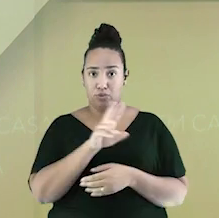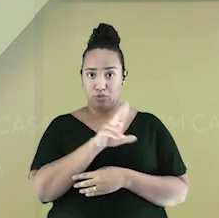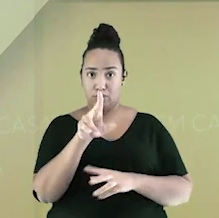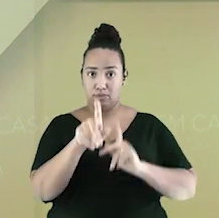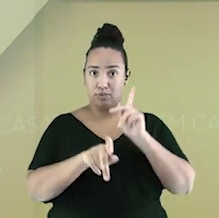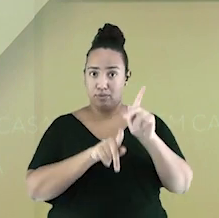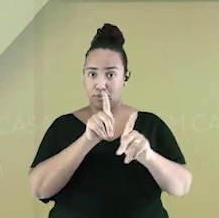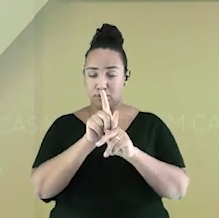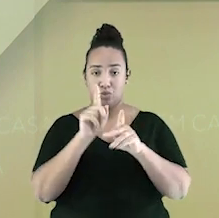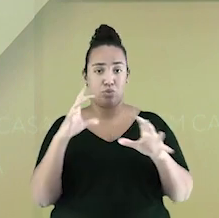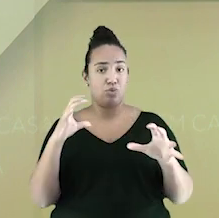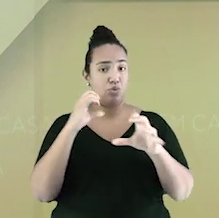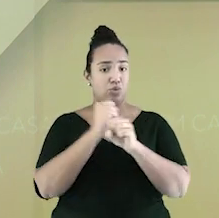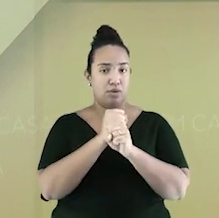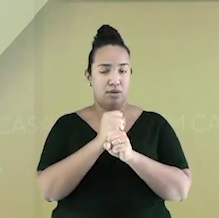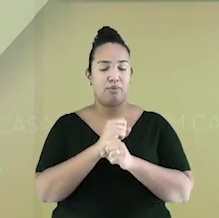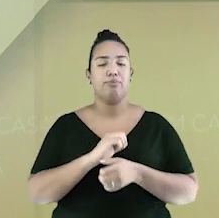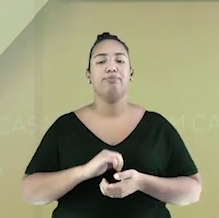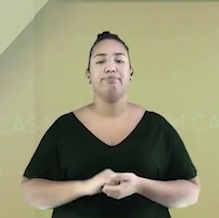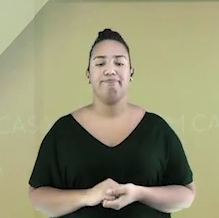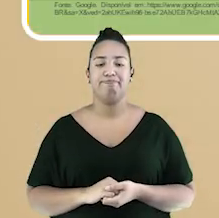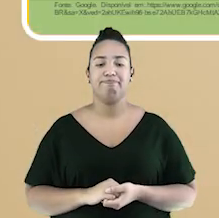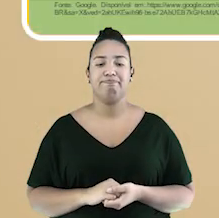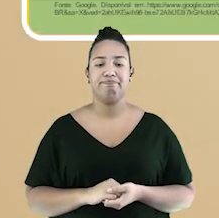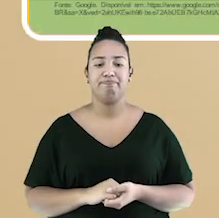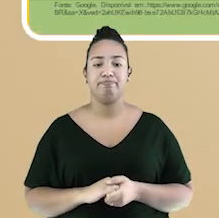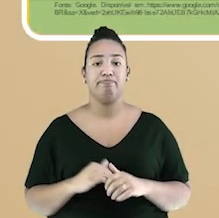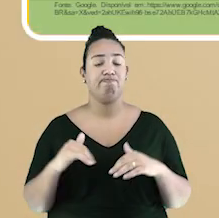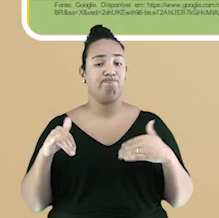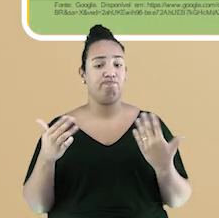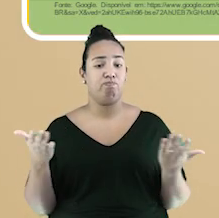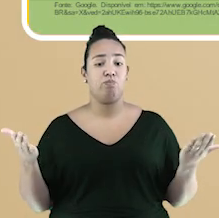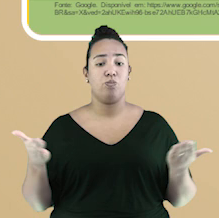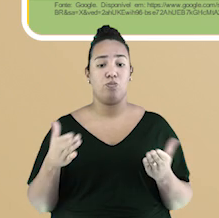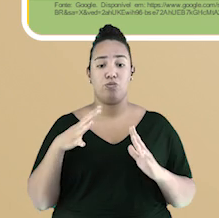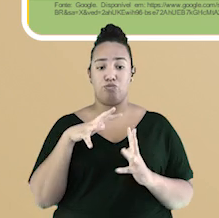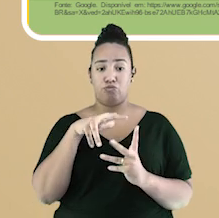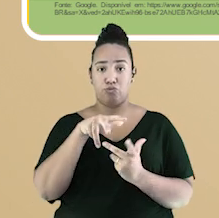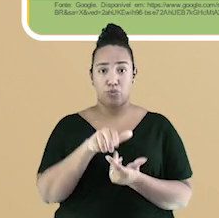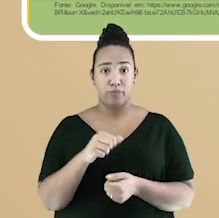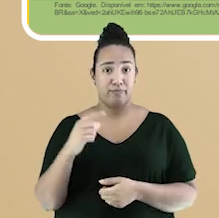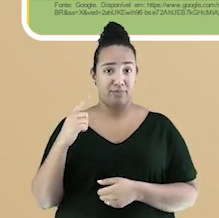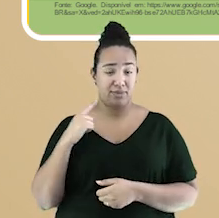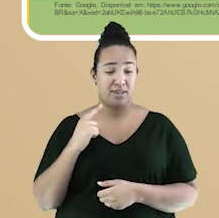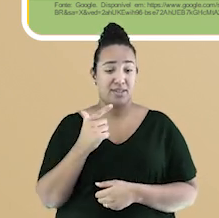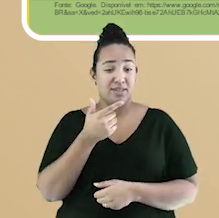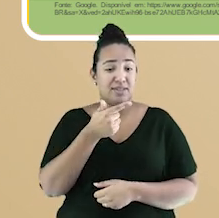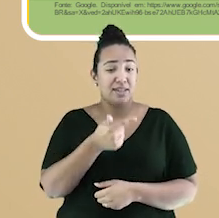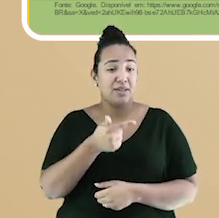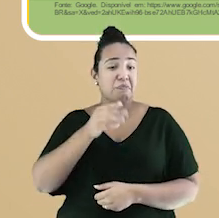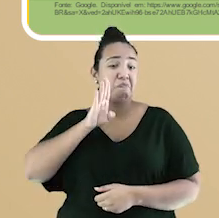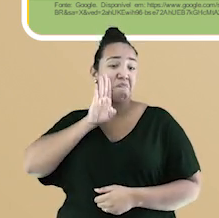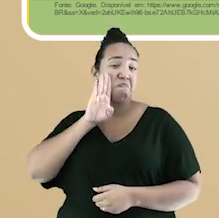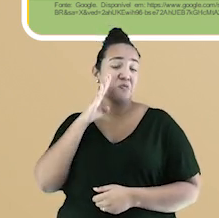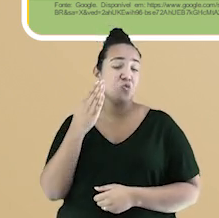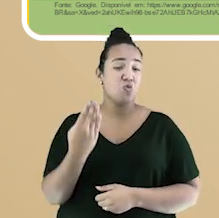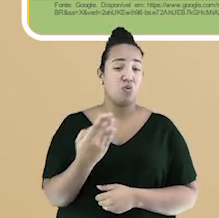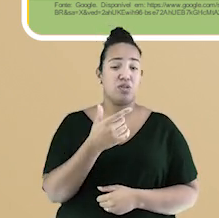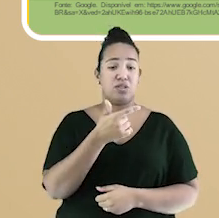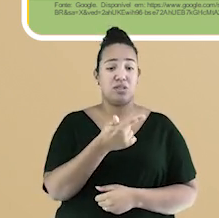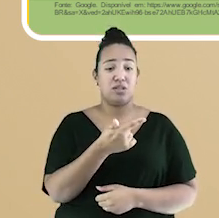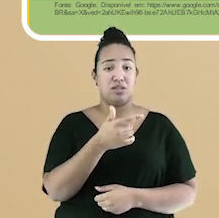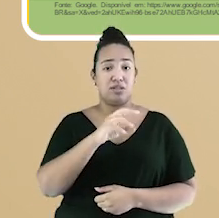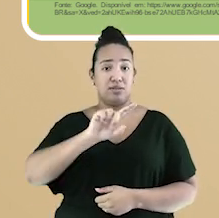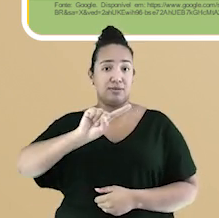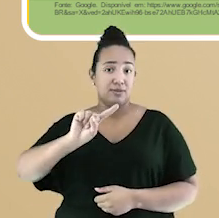chamado crescimento absoluto da população. O mundo de hoje conta com aproximadamente 7 bilhões e